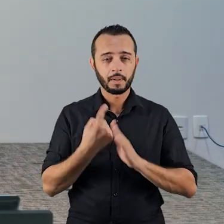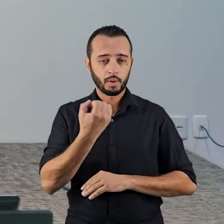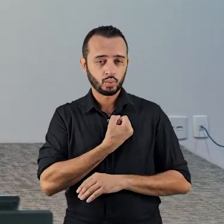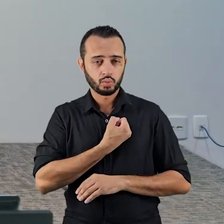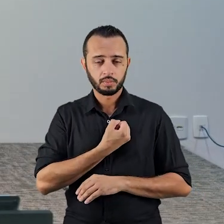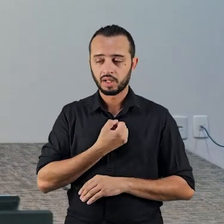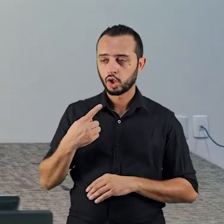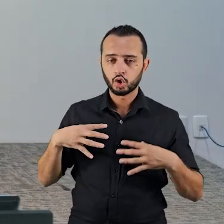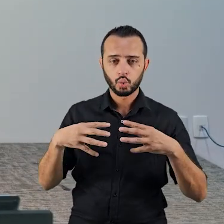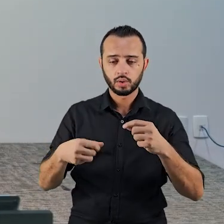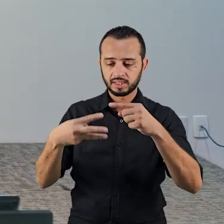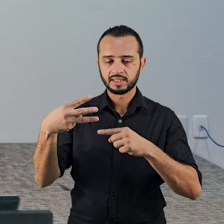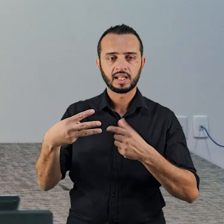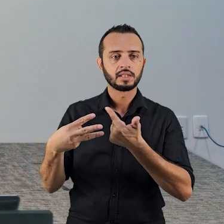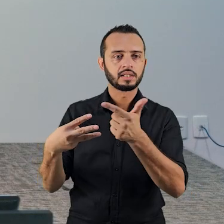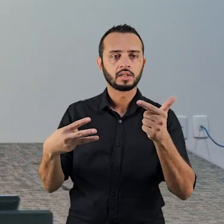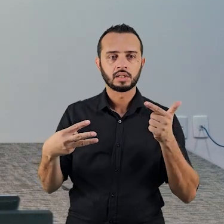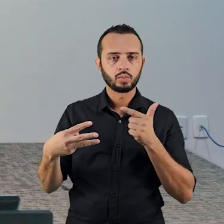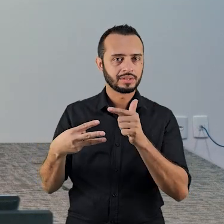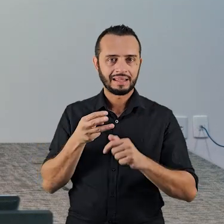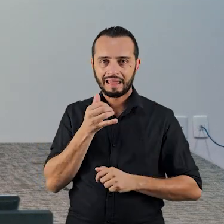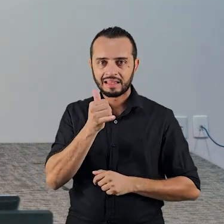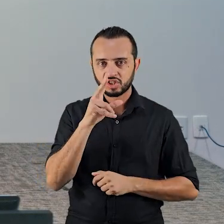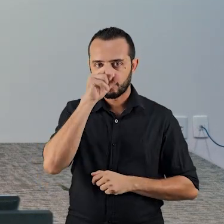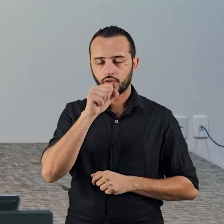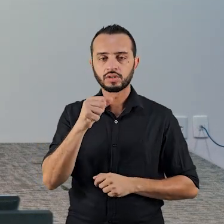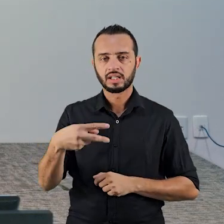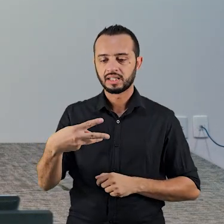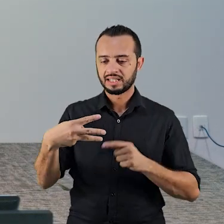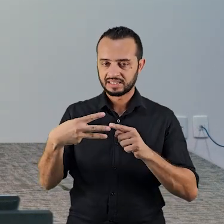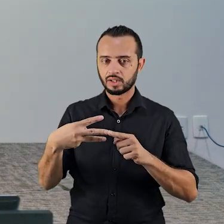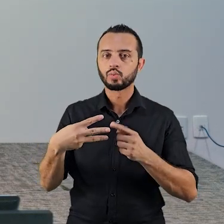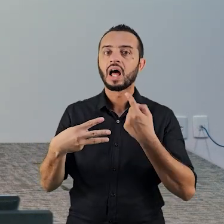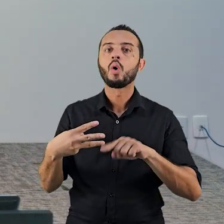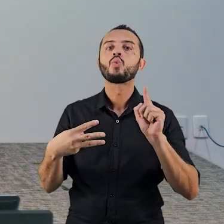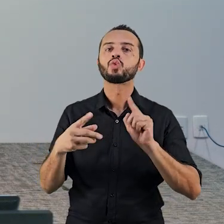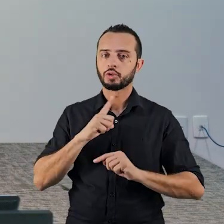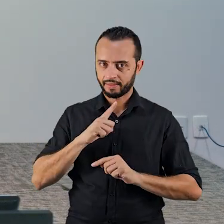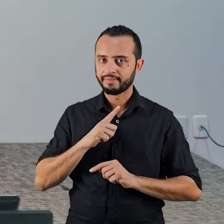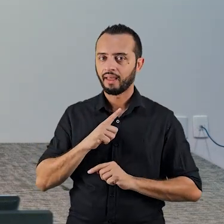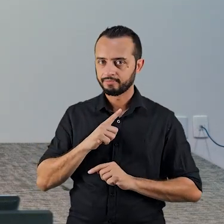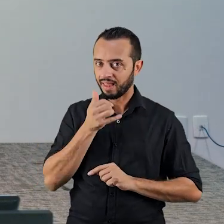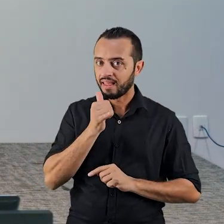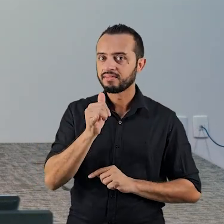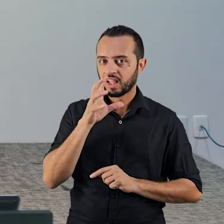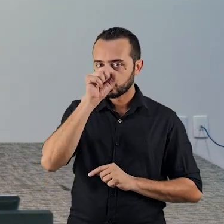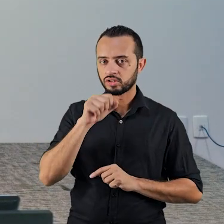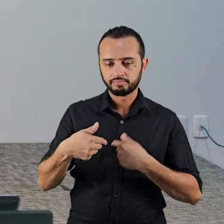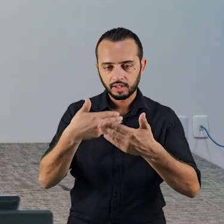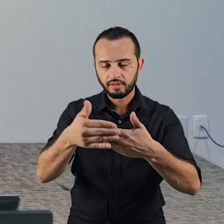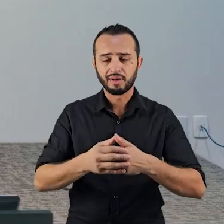número ali, todas as 3 componentes não têm energia. Na segunda situação, só a última componente tem energia e por aí